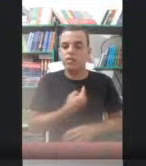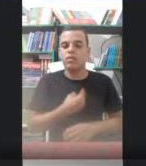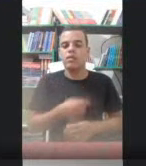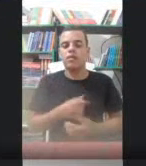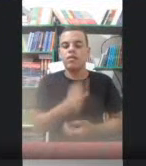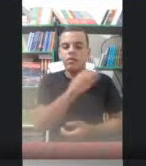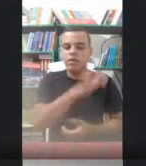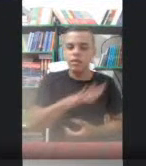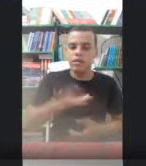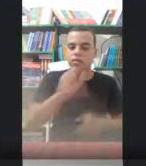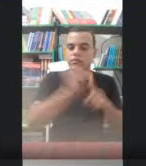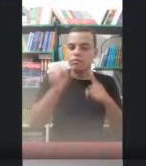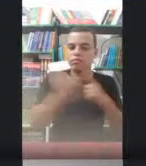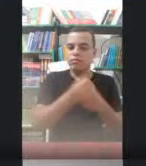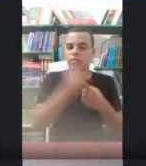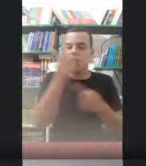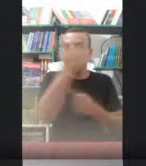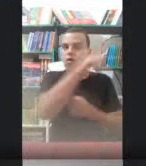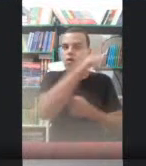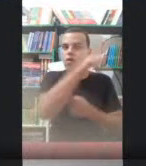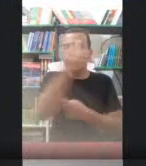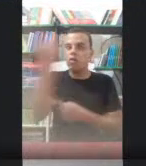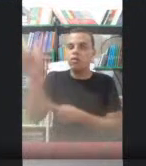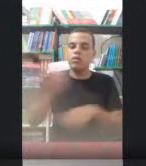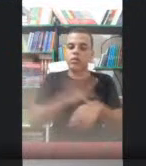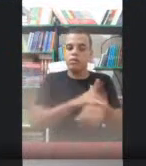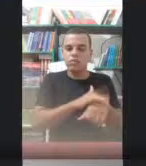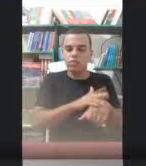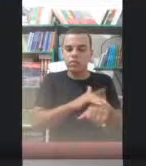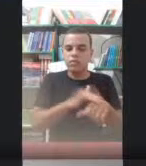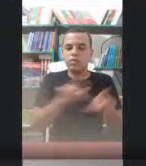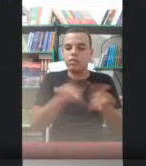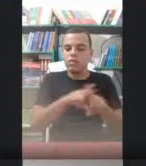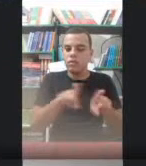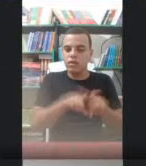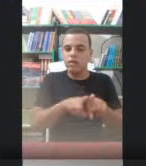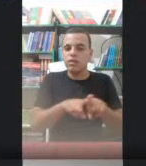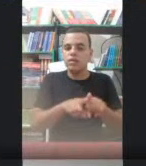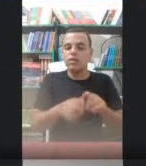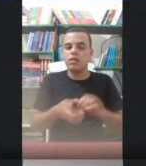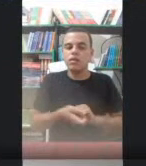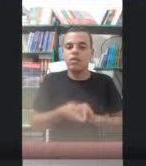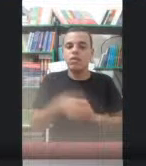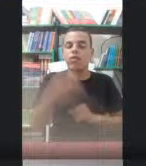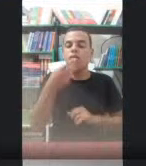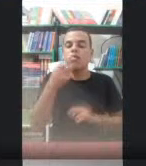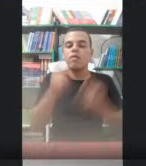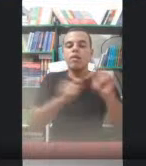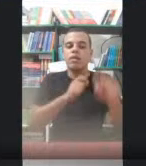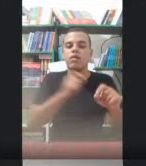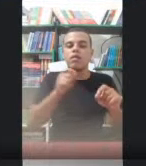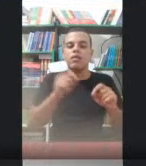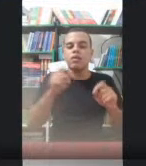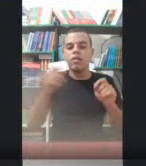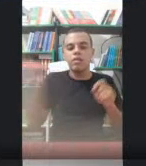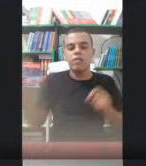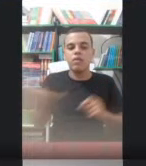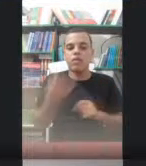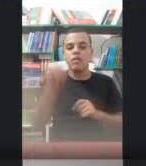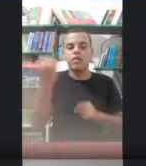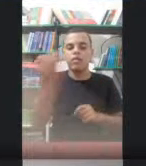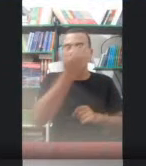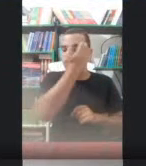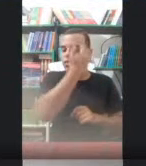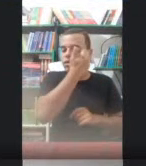aos outros casos de reações alérgicas, né? Então, o que eu estou querendo dizer é que realmente não há justificativas para que a gente